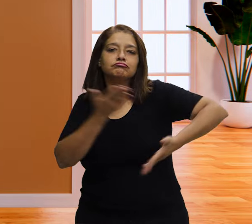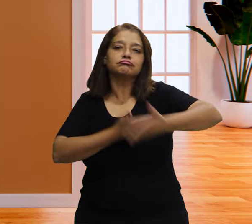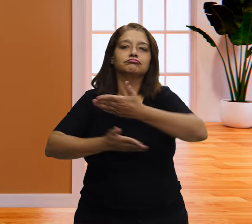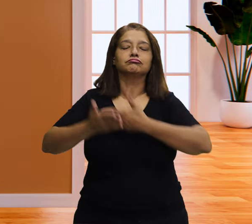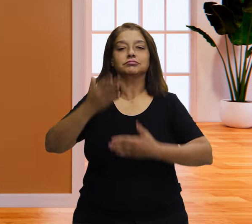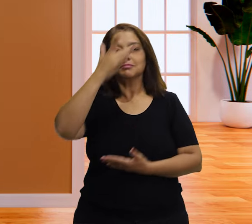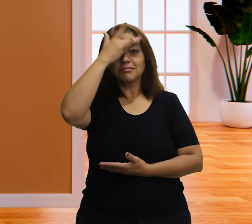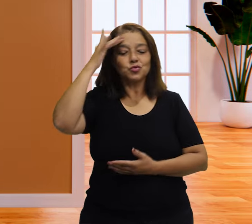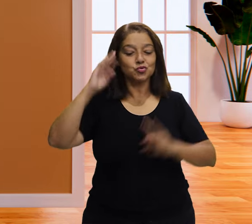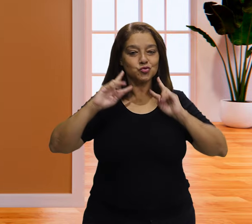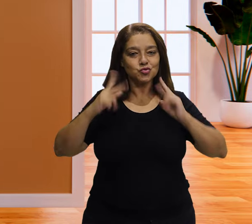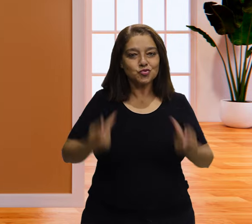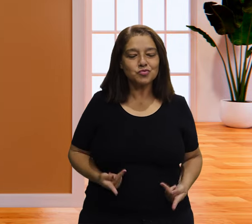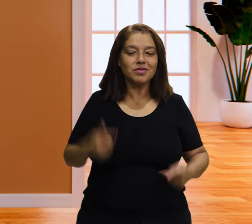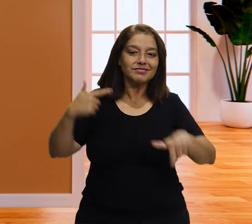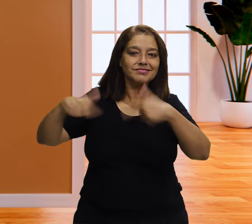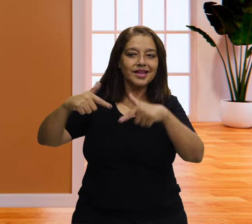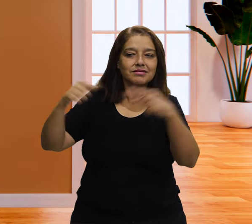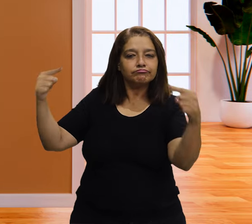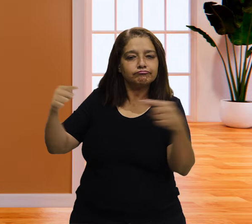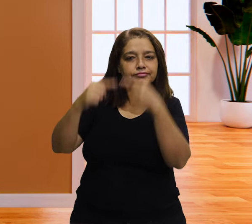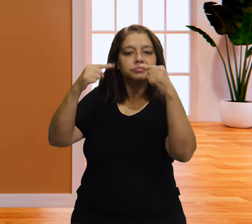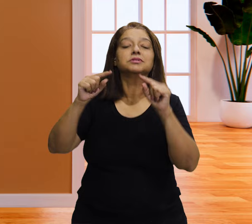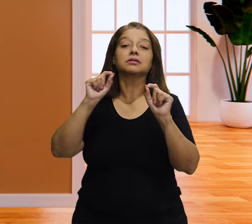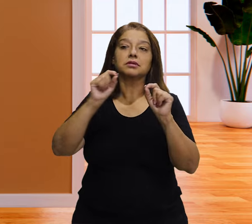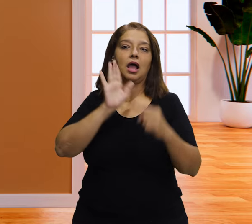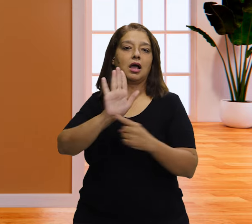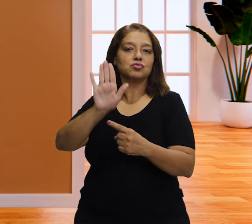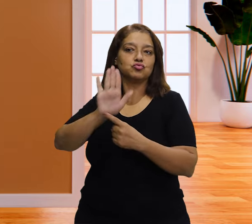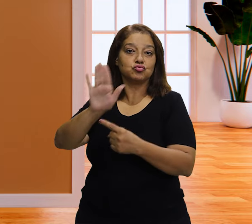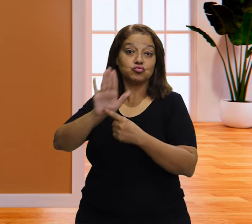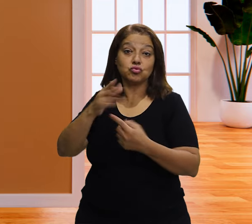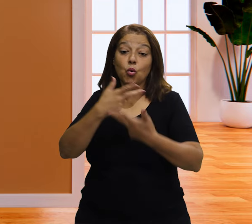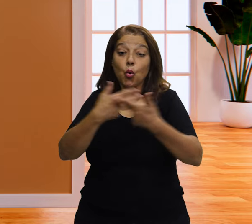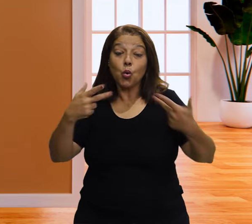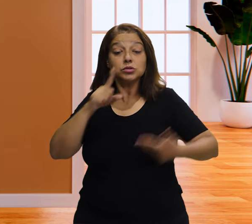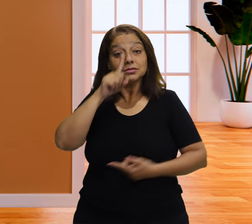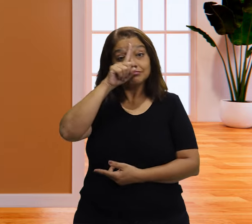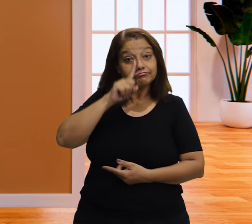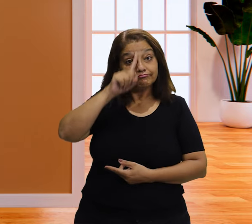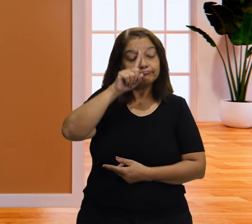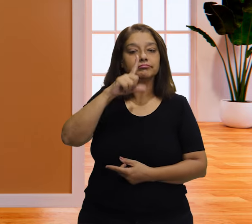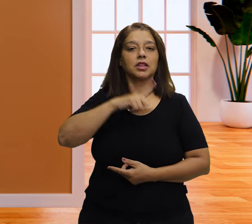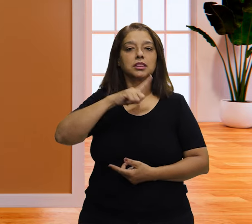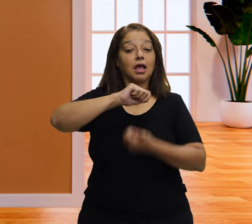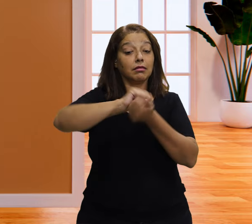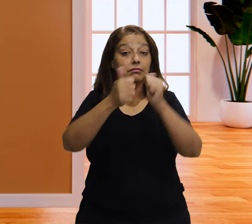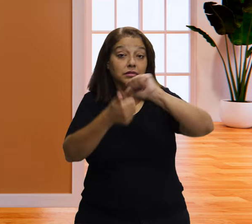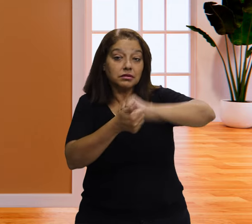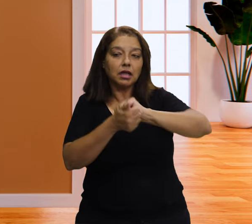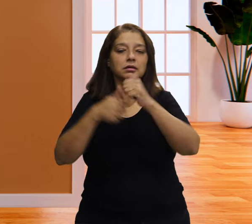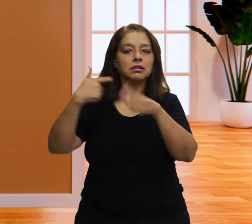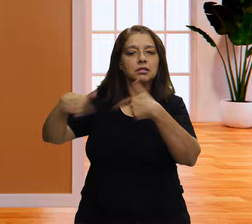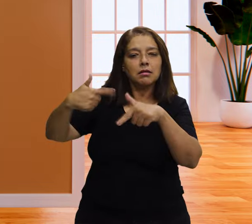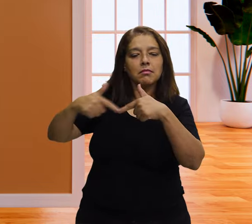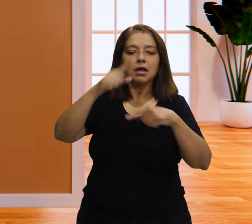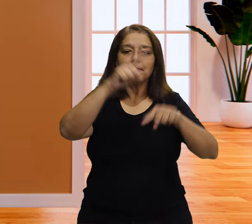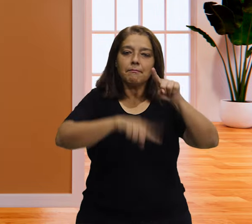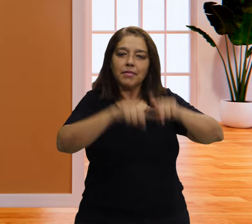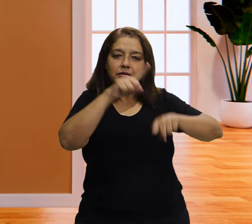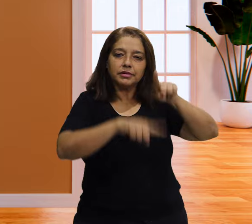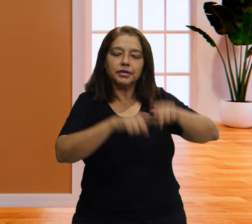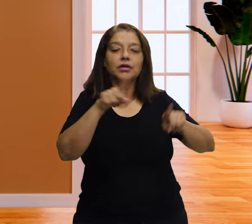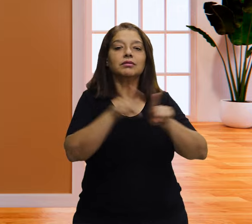dos riscos, adaptando tarefas, materiais e ambientes para otimizar o bem-estar do profissional.